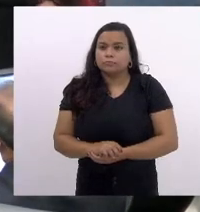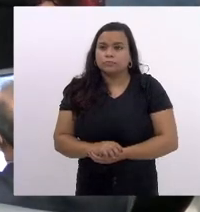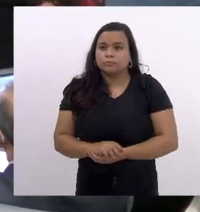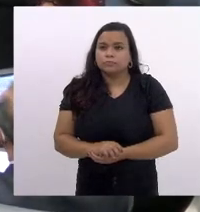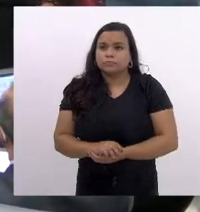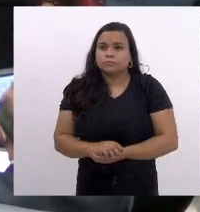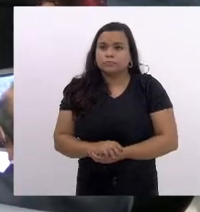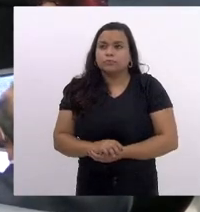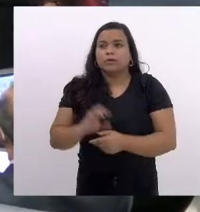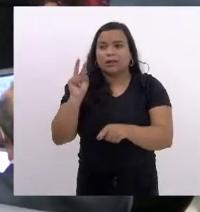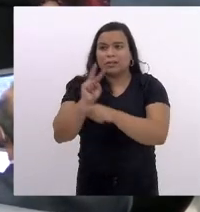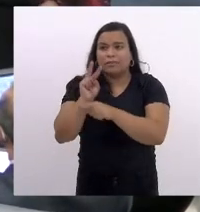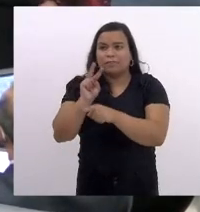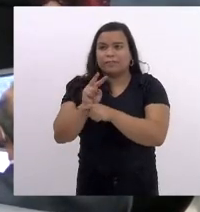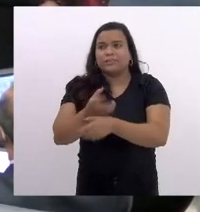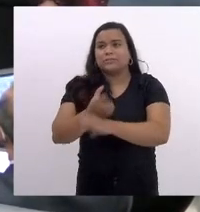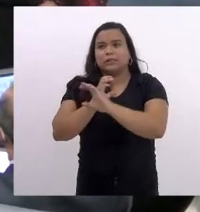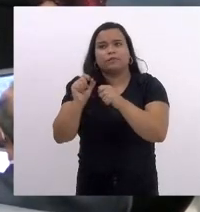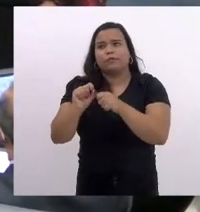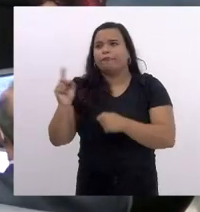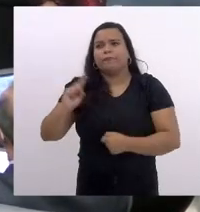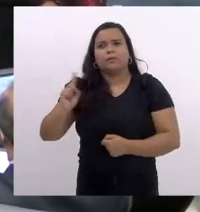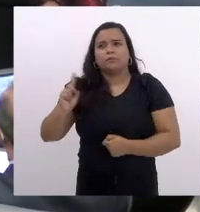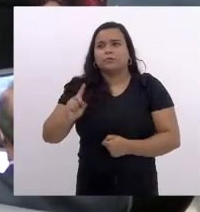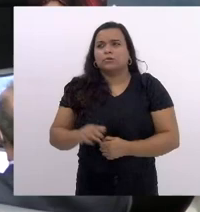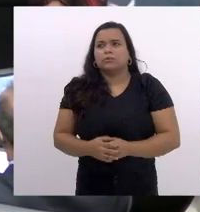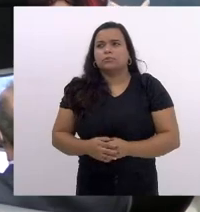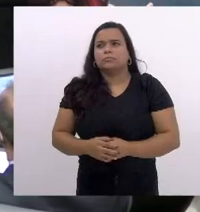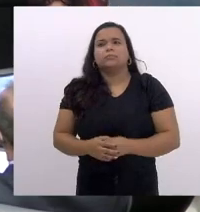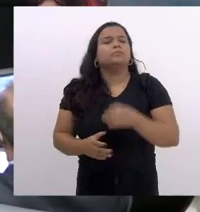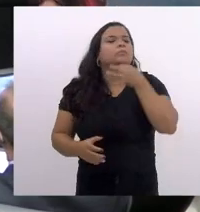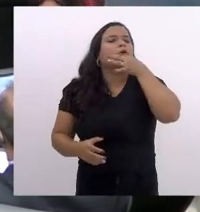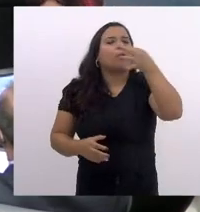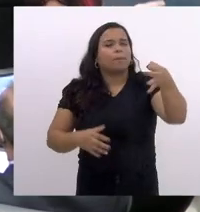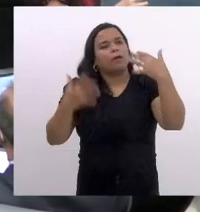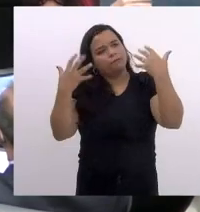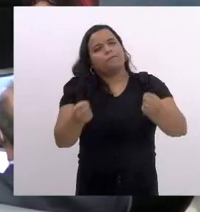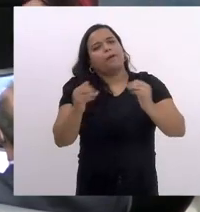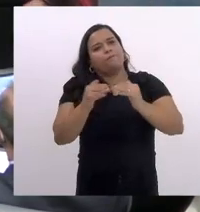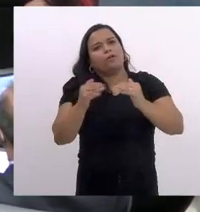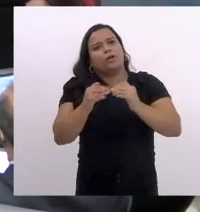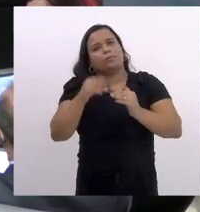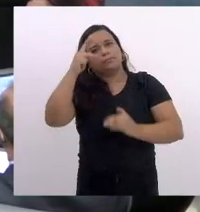Defesa Civil não vai fazer, não, Rosenberg. Parecer favorável, presidente.